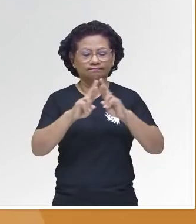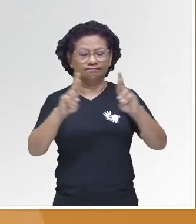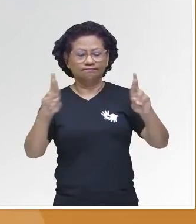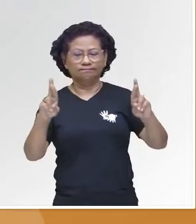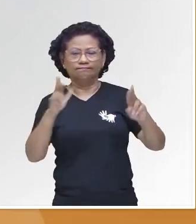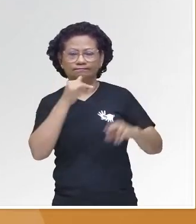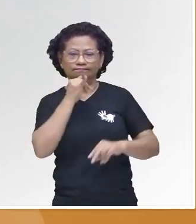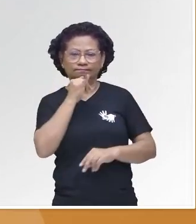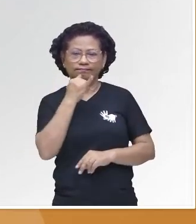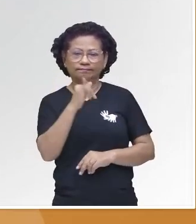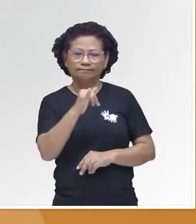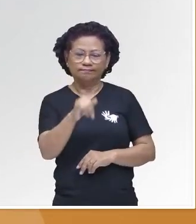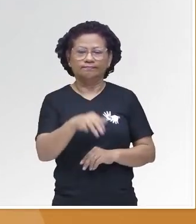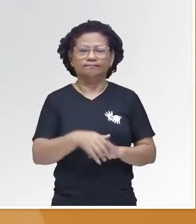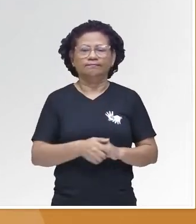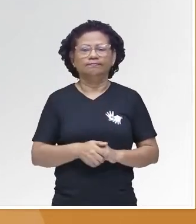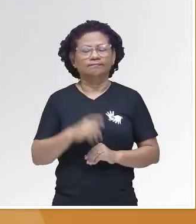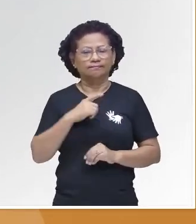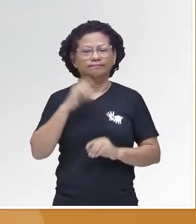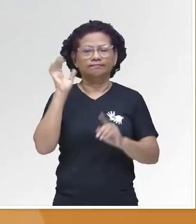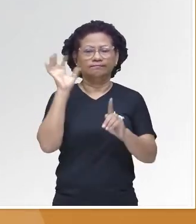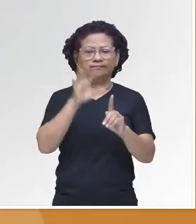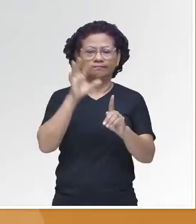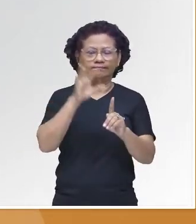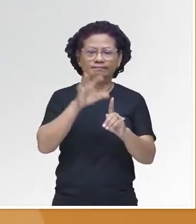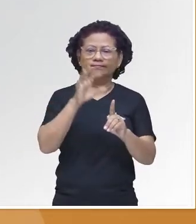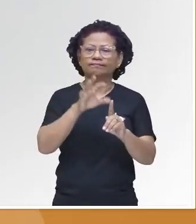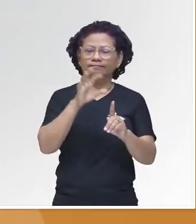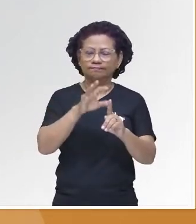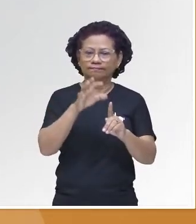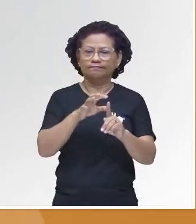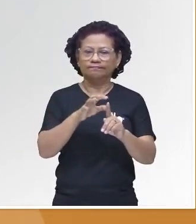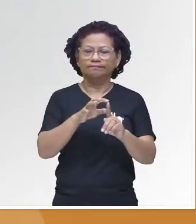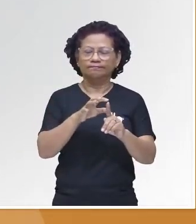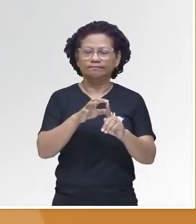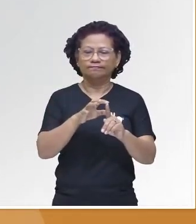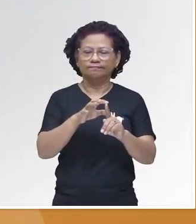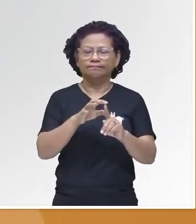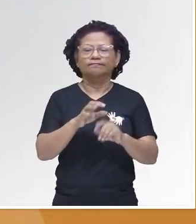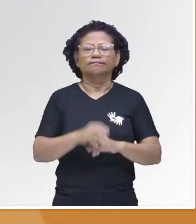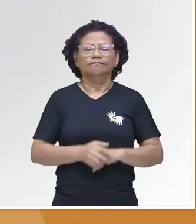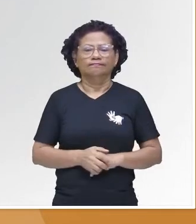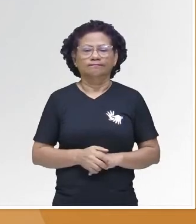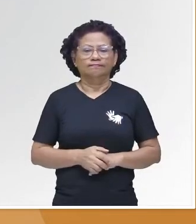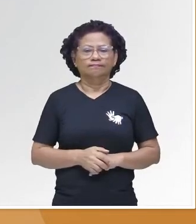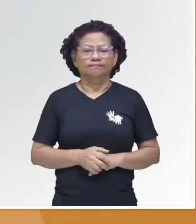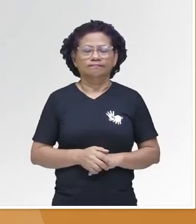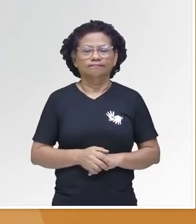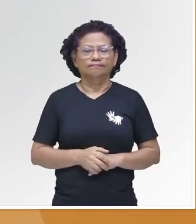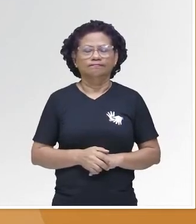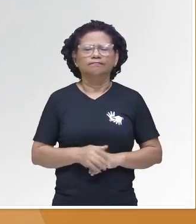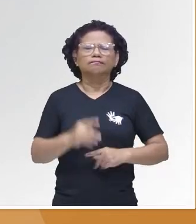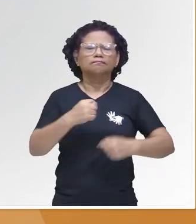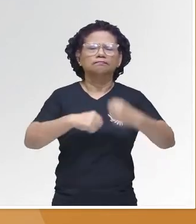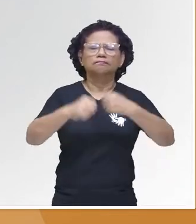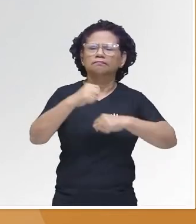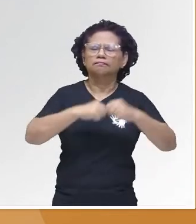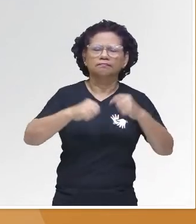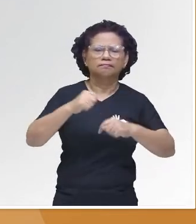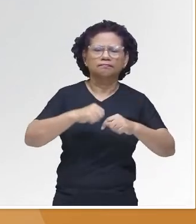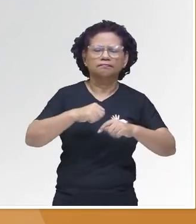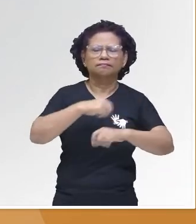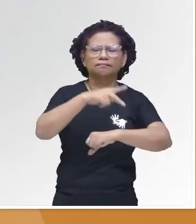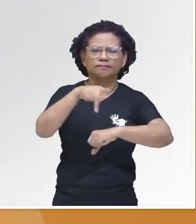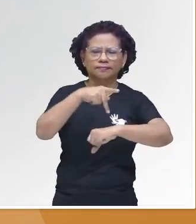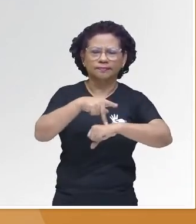tá? Ela influencia na infraestrutura econômica da nação. O que é essa infraestrutura econômica da nação?